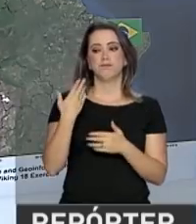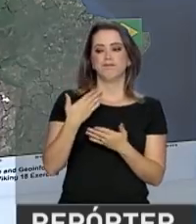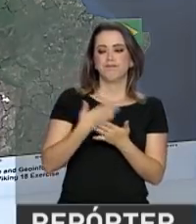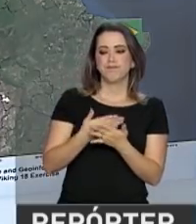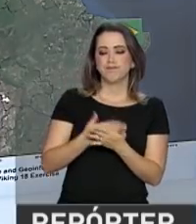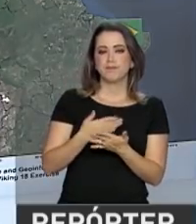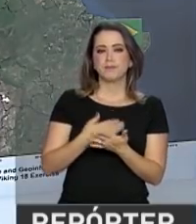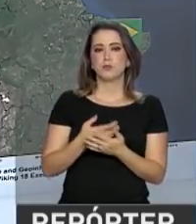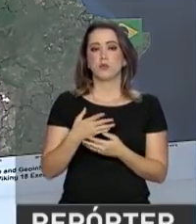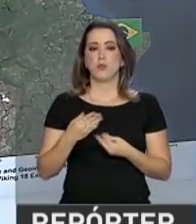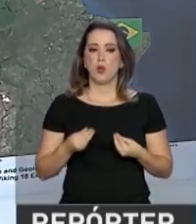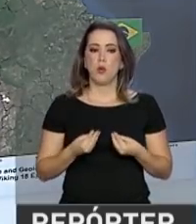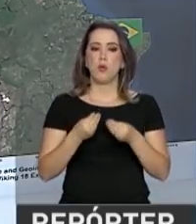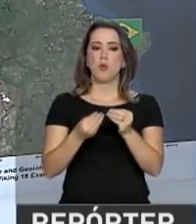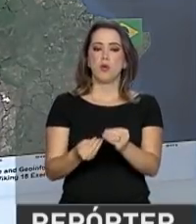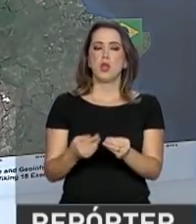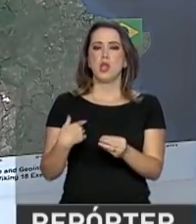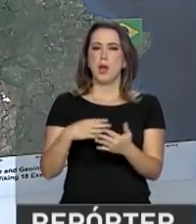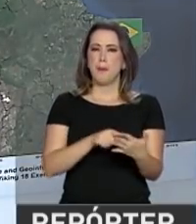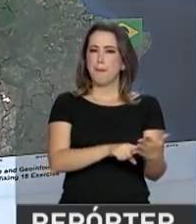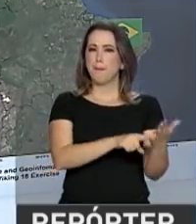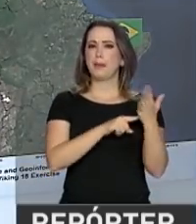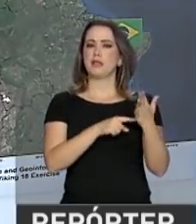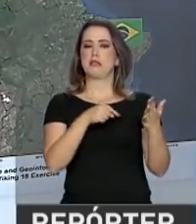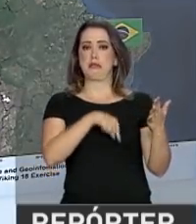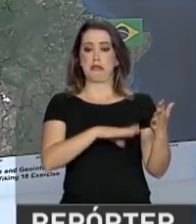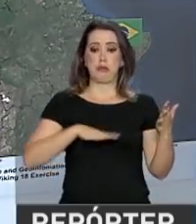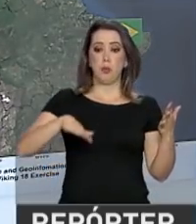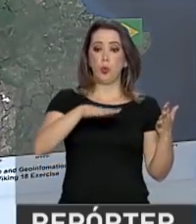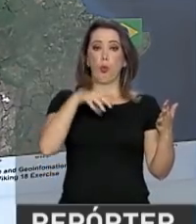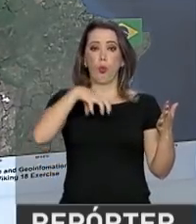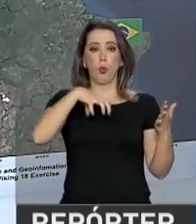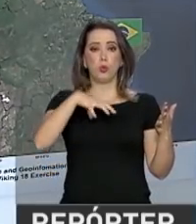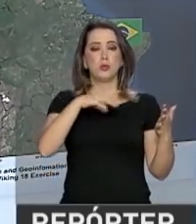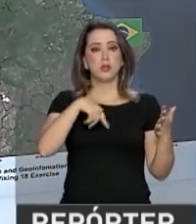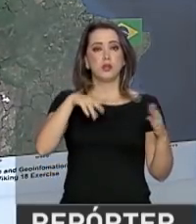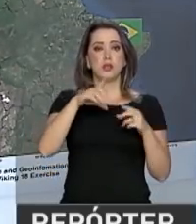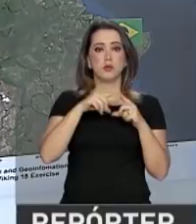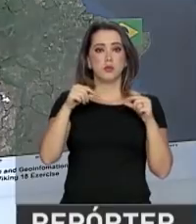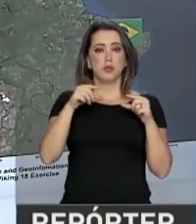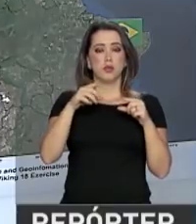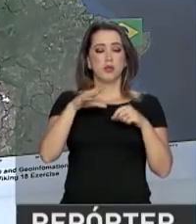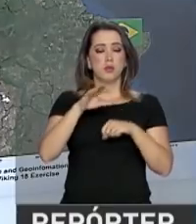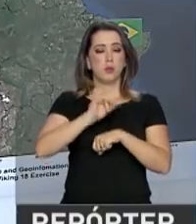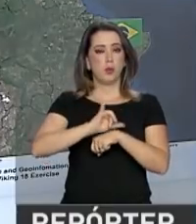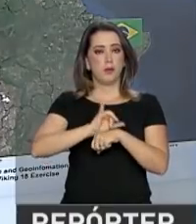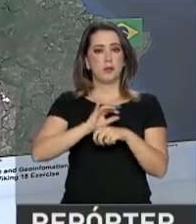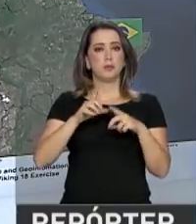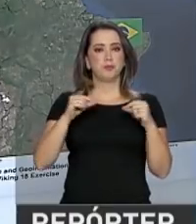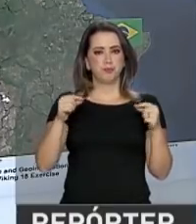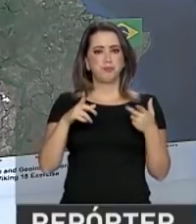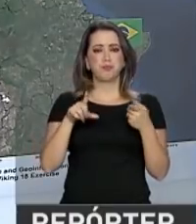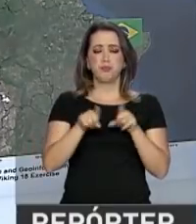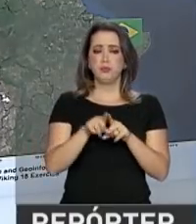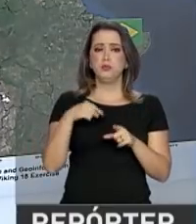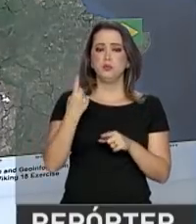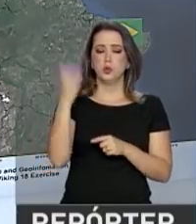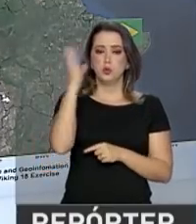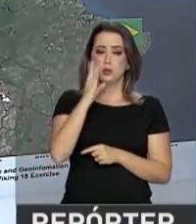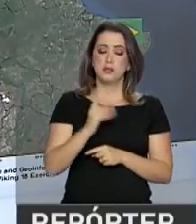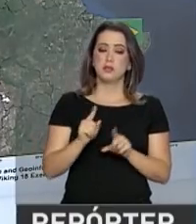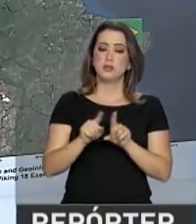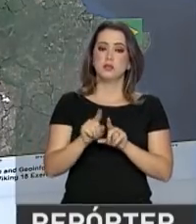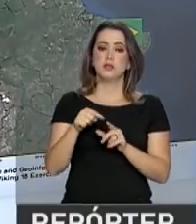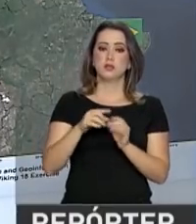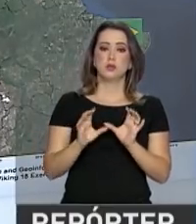solução, ou esse caminho para chegar à solução, aqui para o nosso sítio do Brasil. E isso é feito através de um